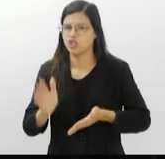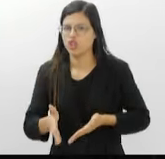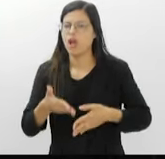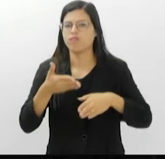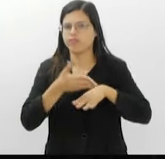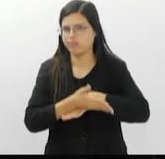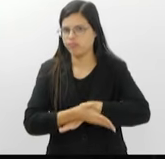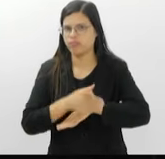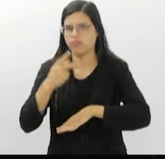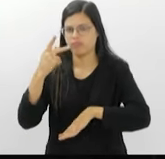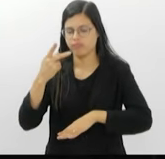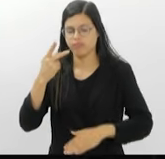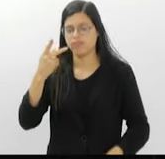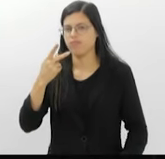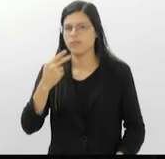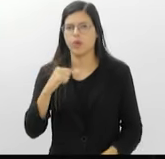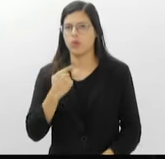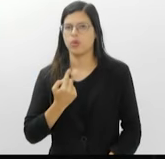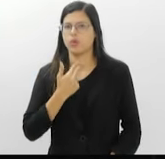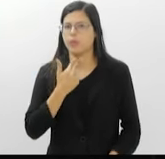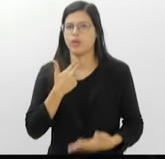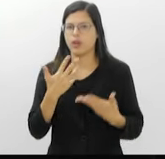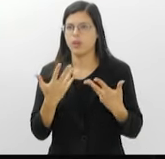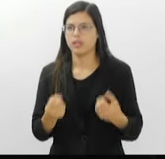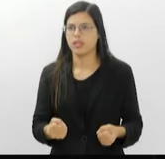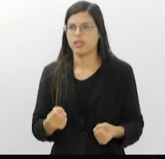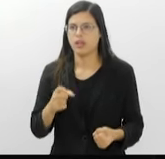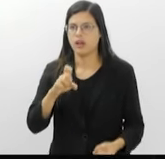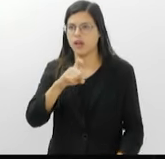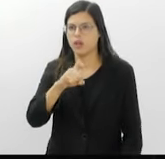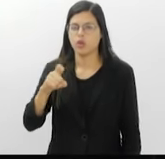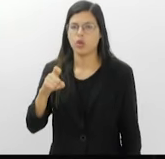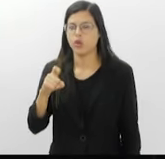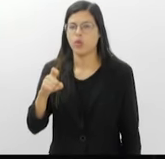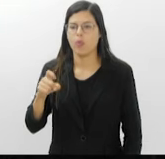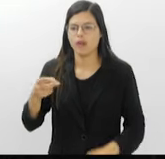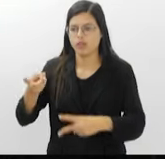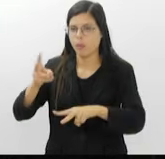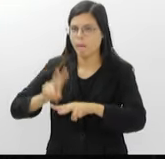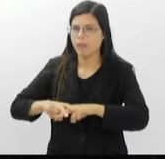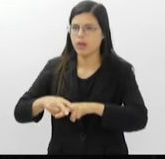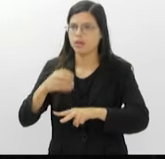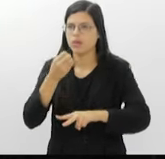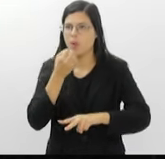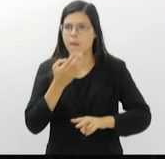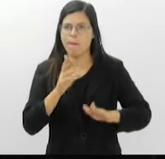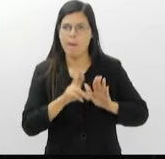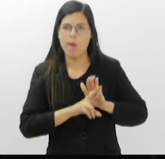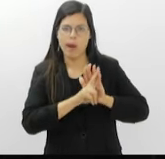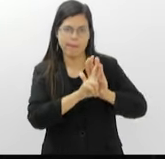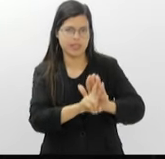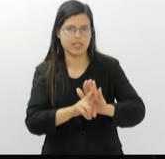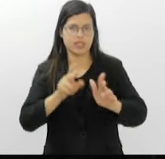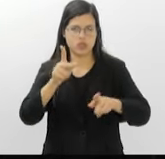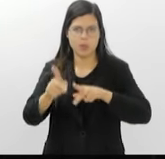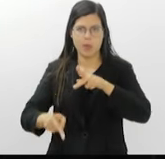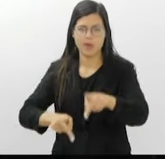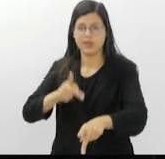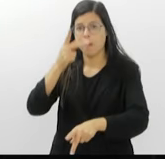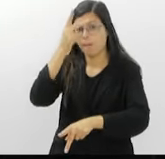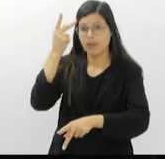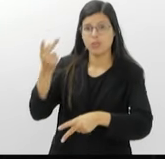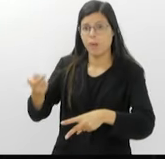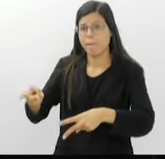podemos aceitar, presidente, que um ex-presidiário vai ser um bom representante para a população. Uma pessoa que foi